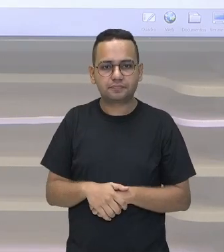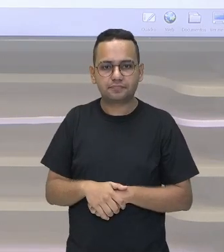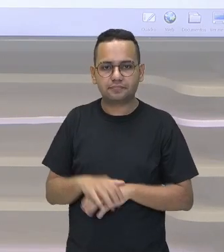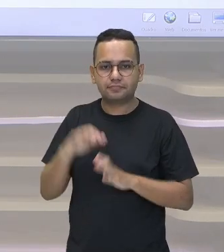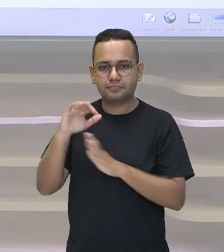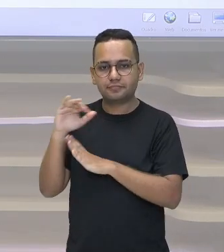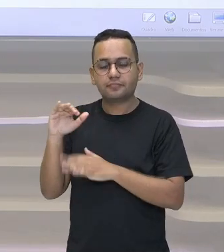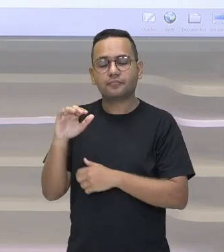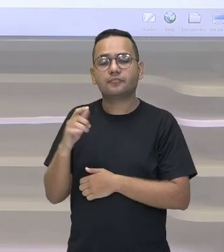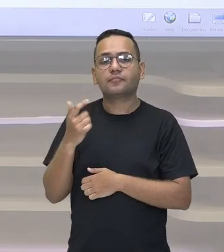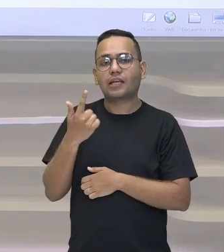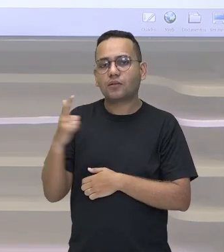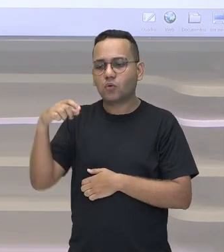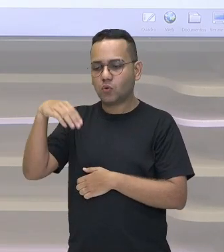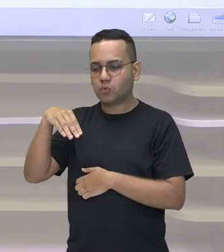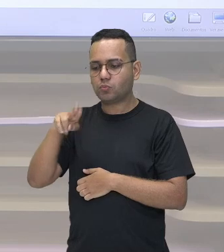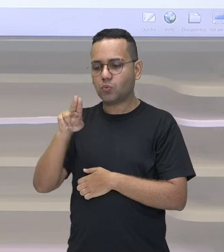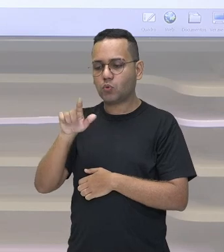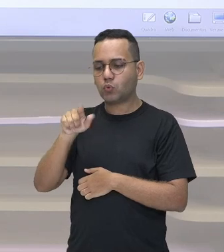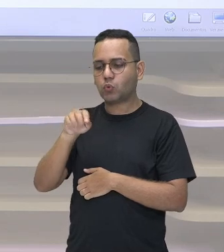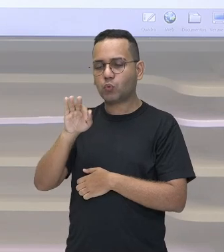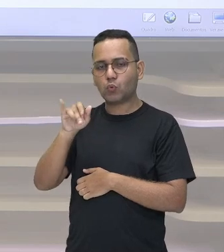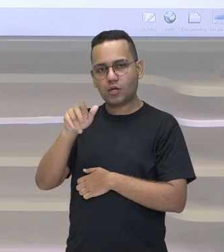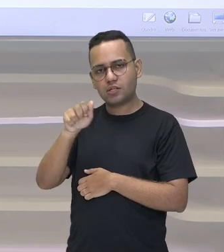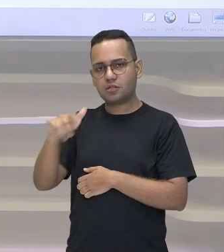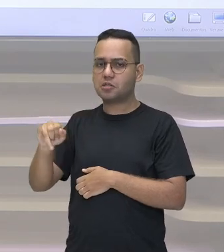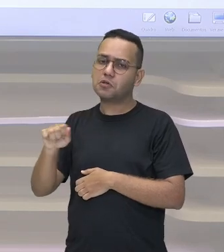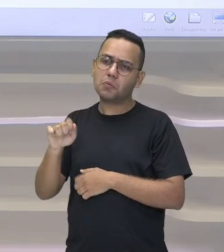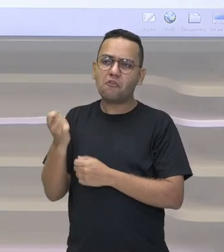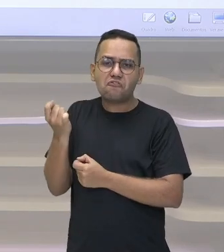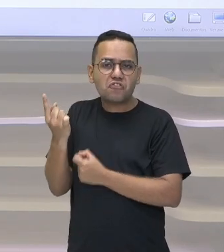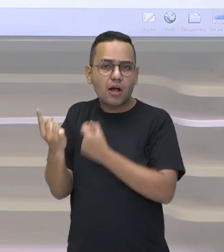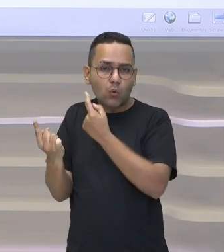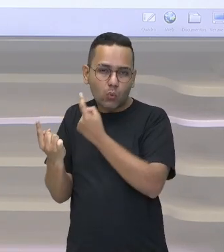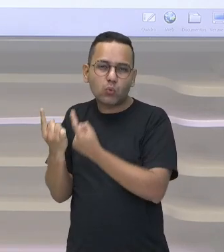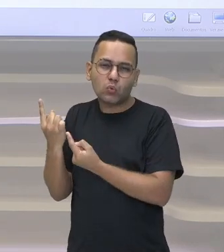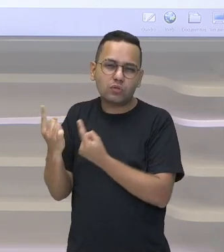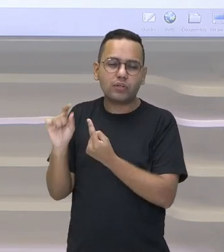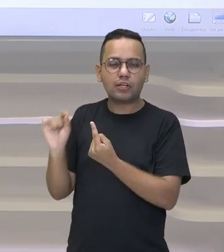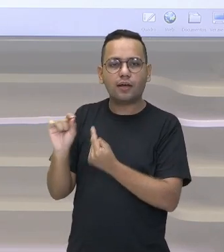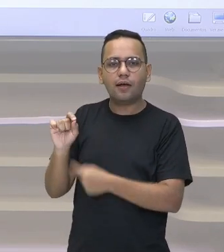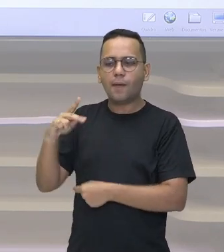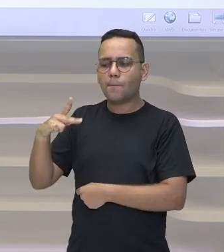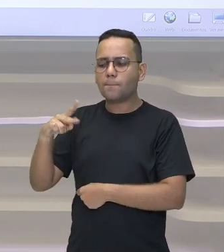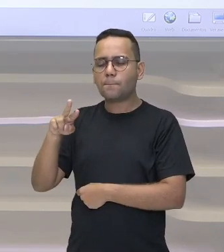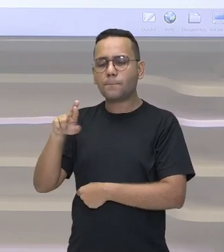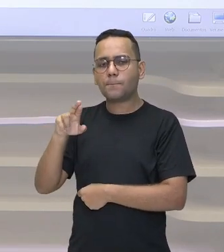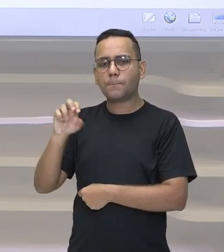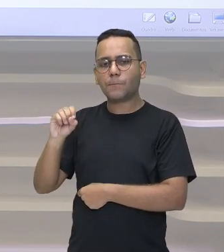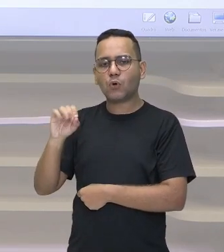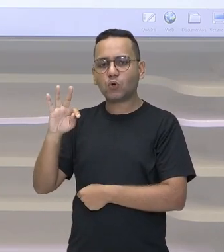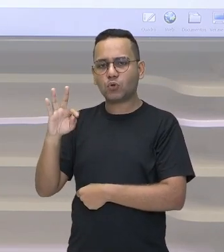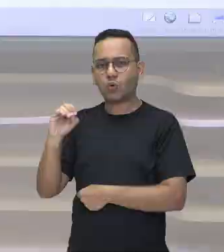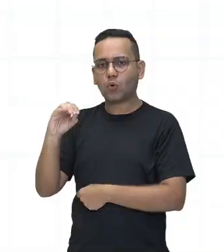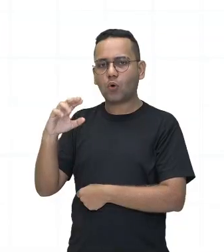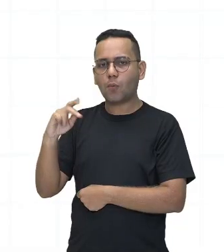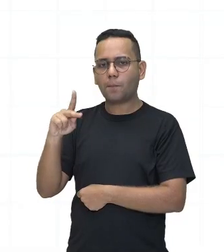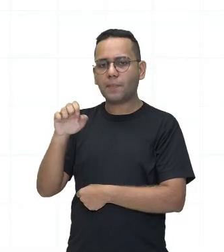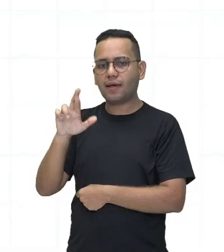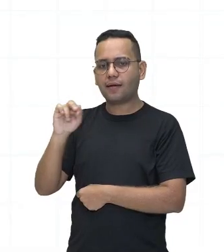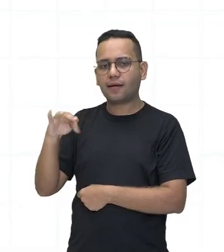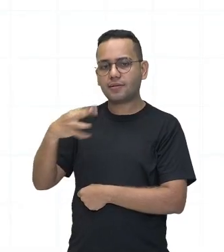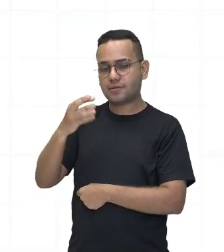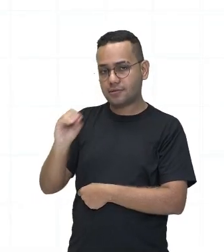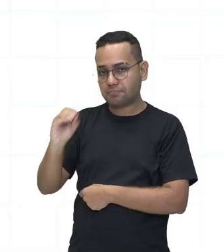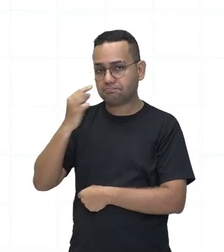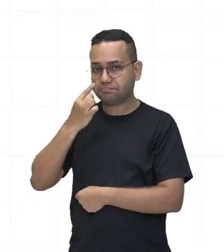não obrigatório, né? Que pode ser também chamado de protocooperação, que nós temos aí na nossa tabela, né?